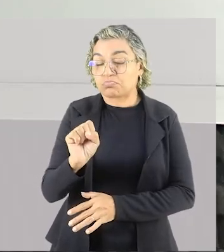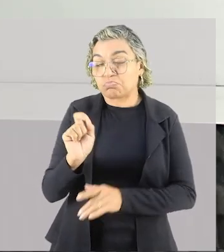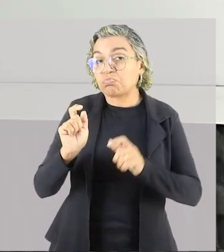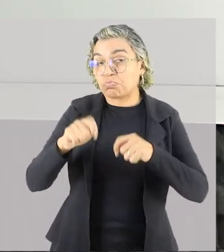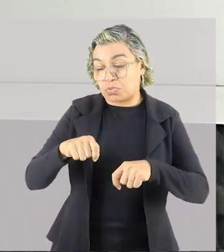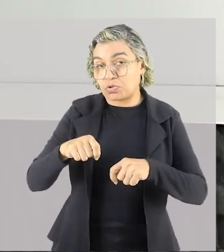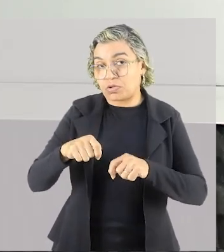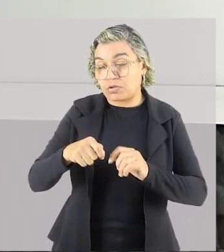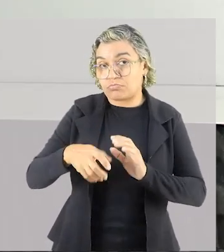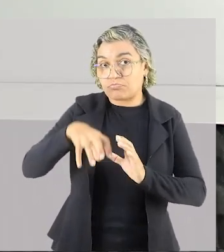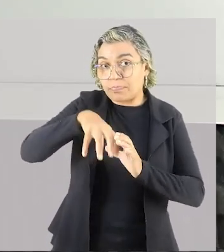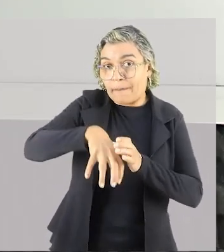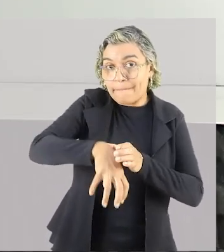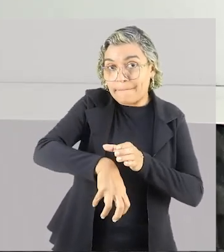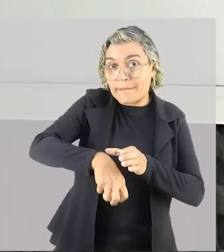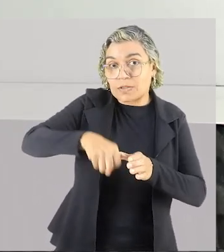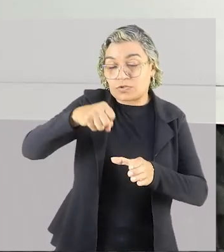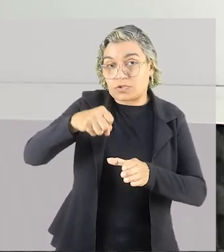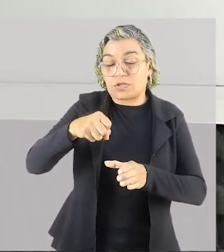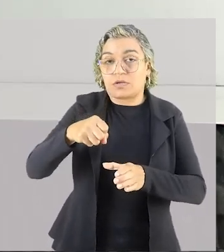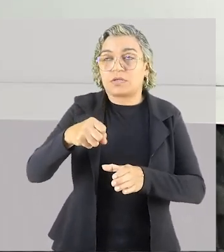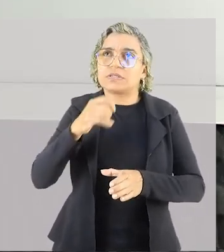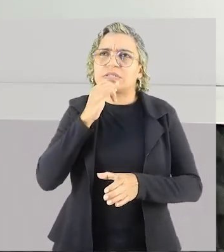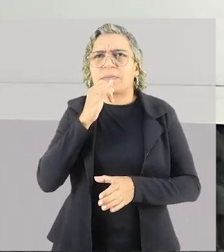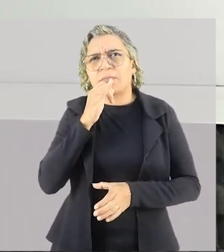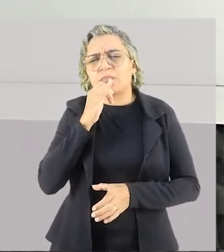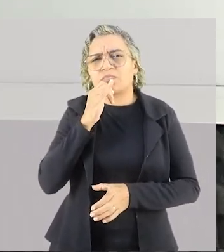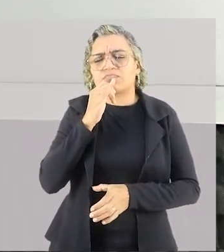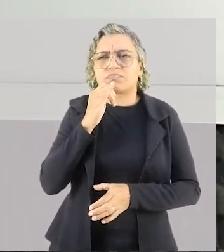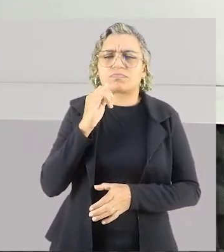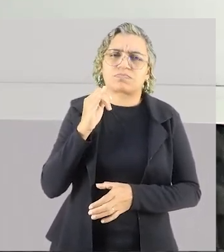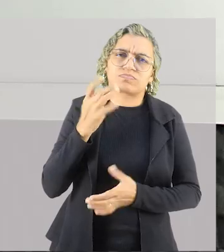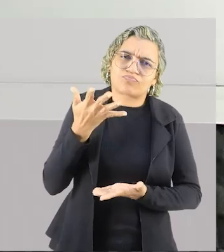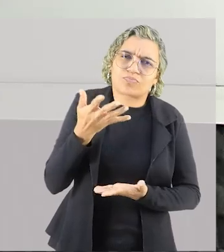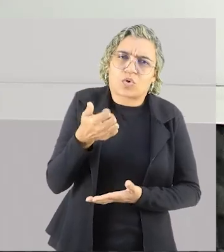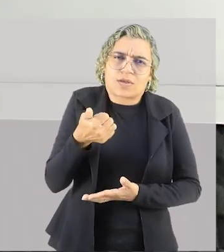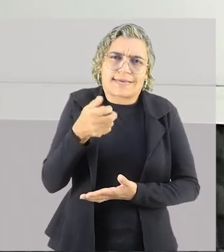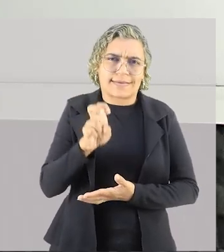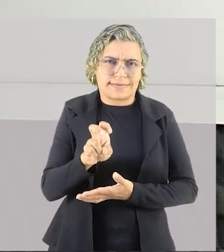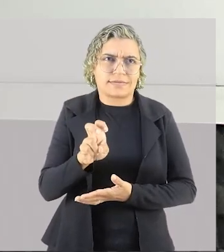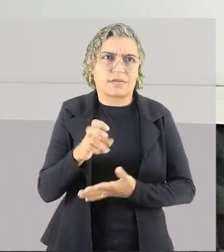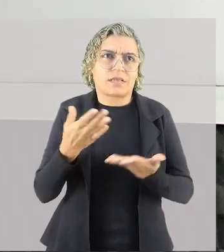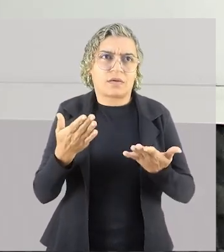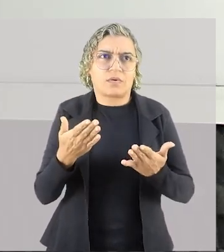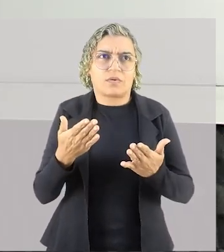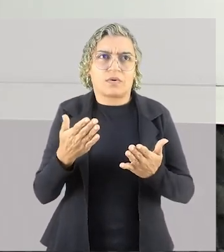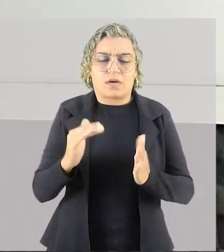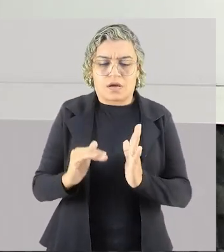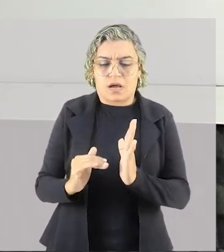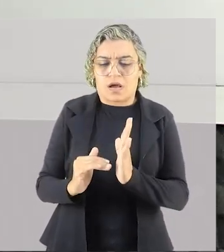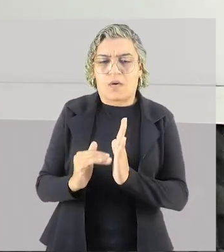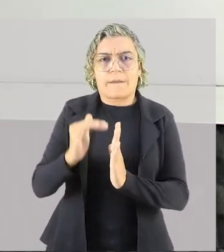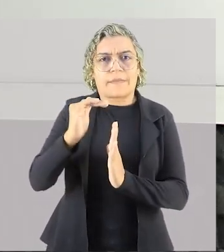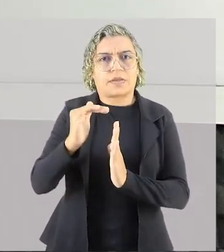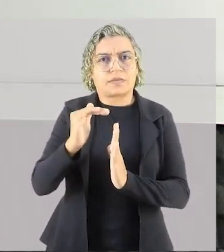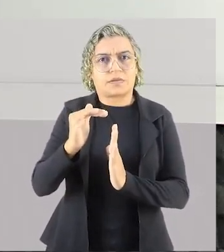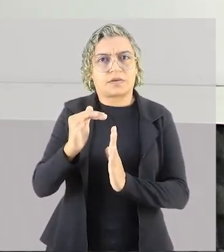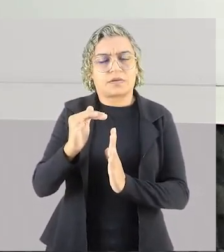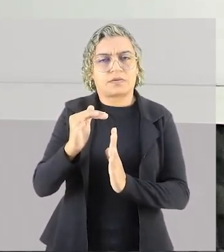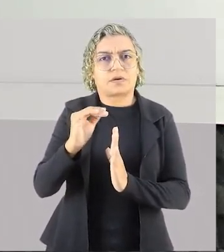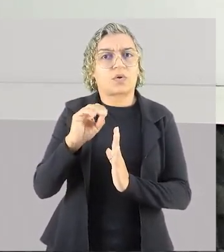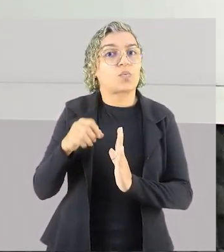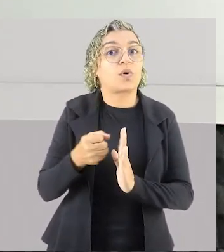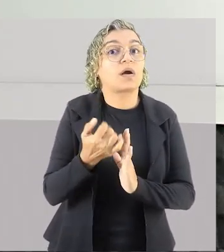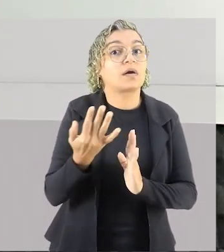poder tirar, ele falou que tem que estar no mínimo 15. Ora, então quanto eu tenho que aumentar aqui, ó? Eu tenho que aumentar